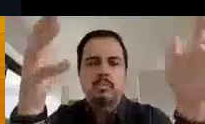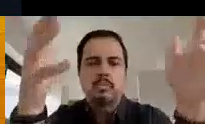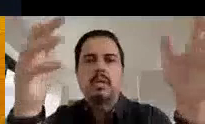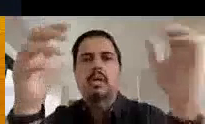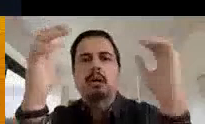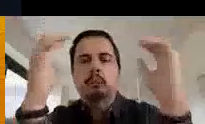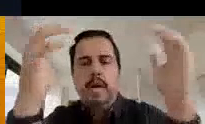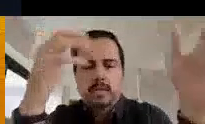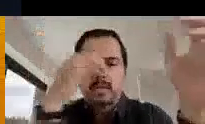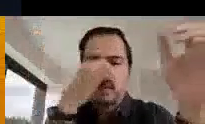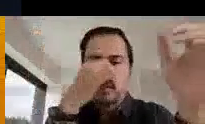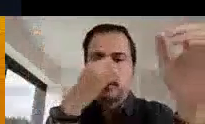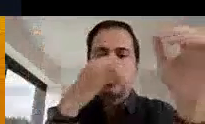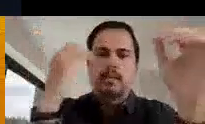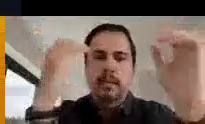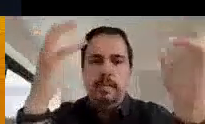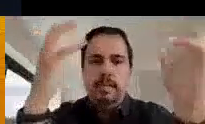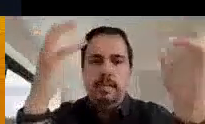de mercado